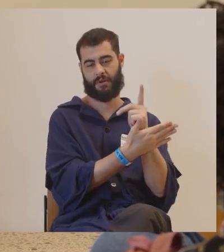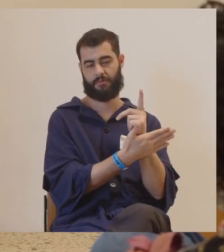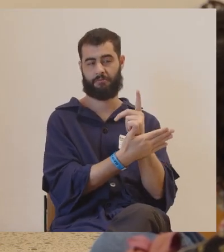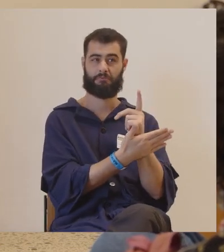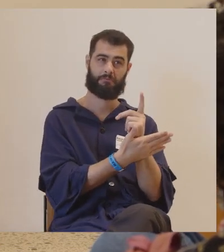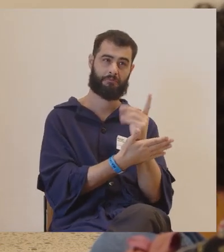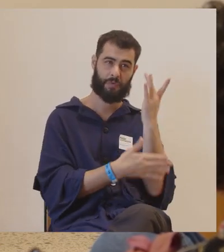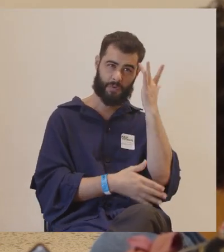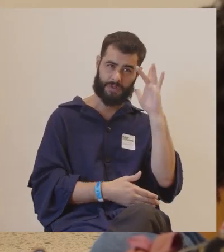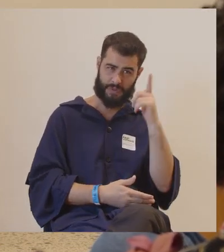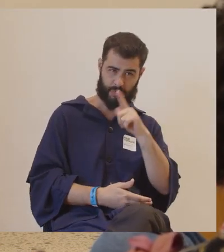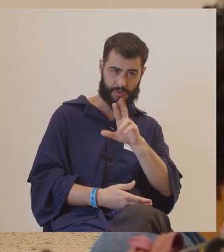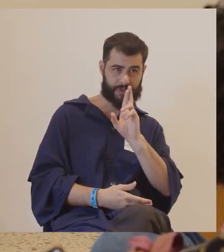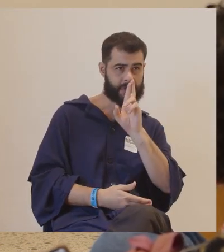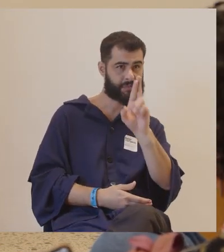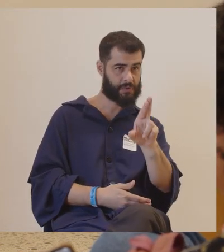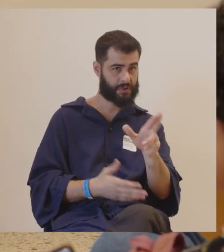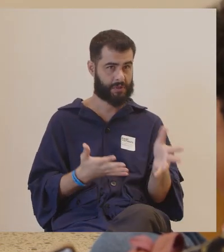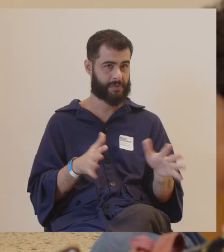te respondi, mas acho que é por aí.